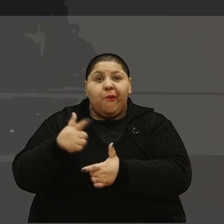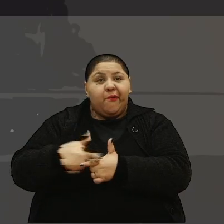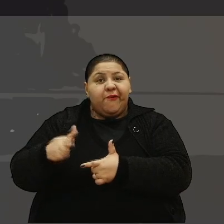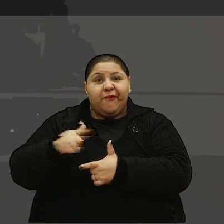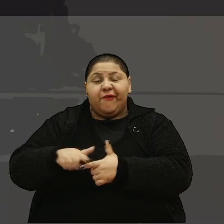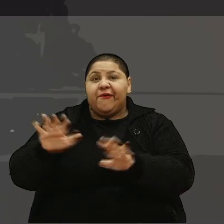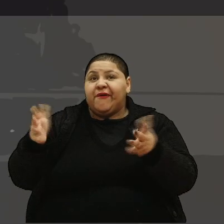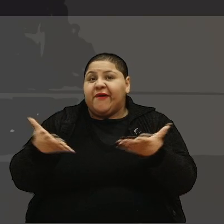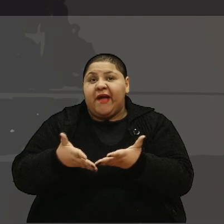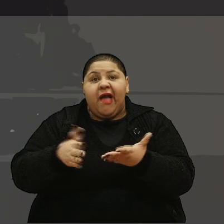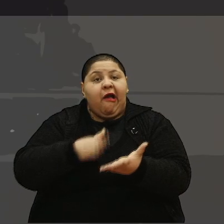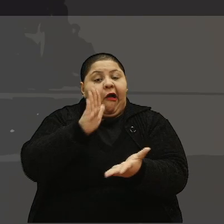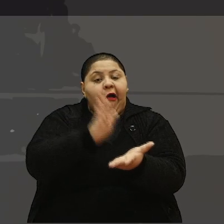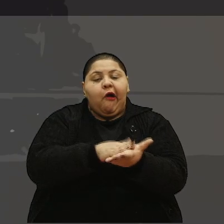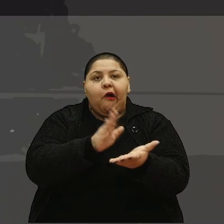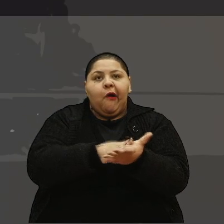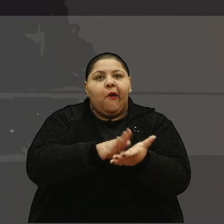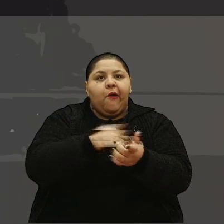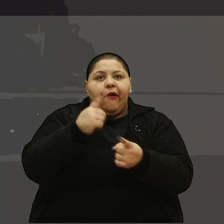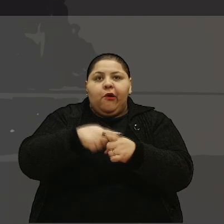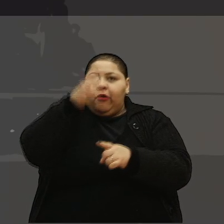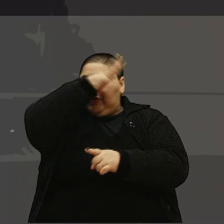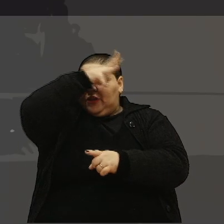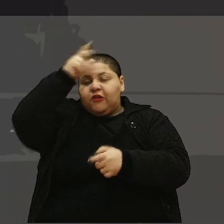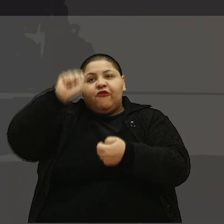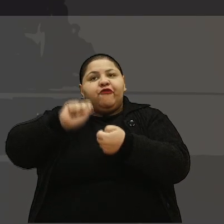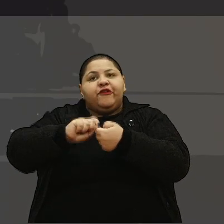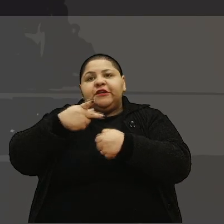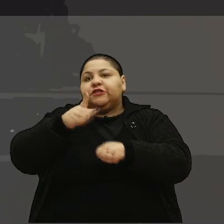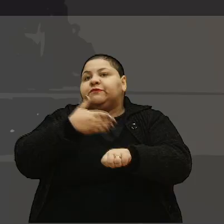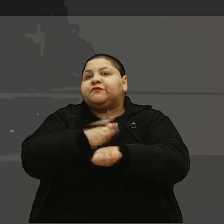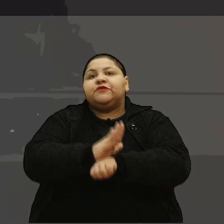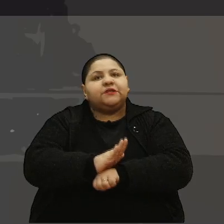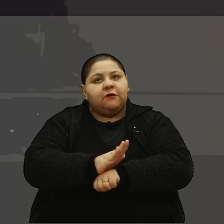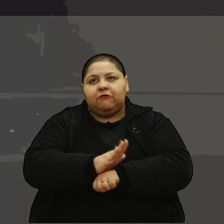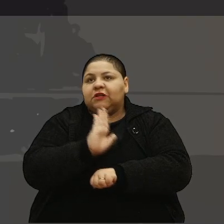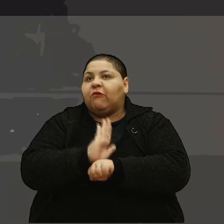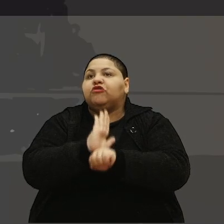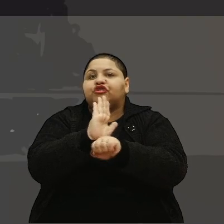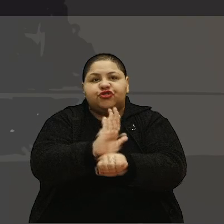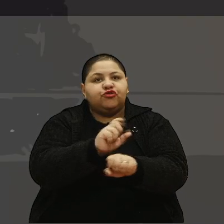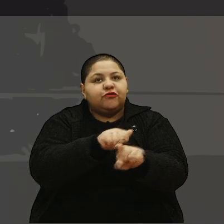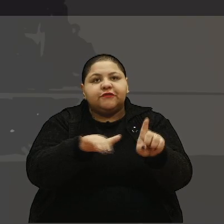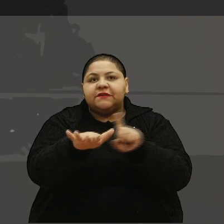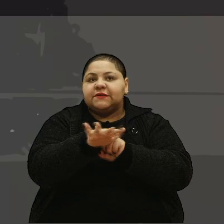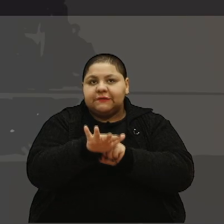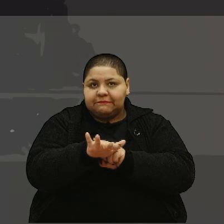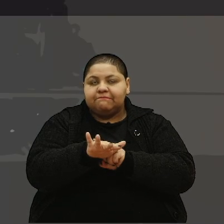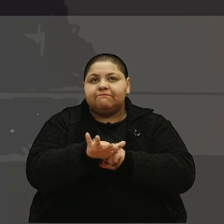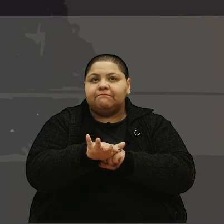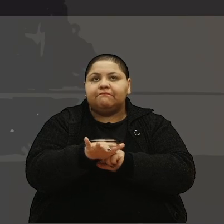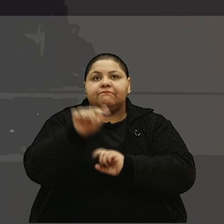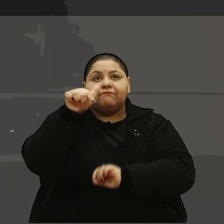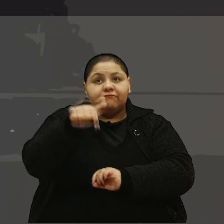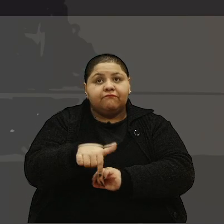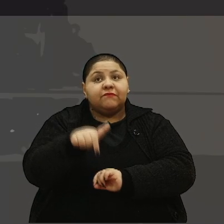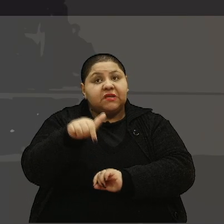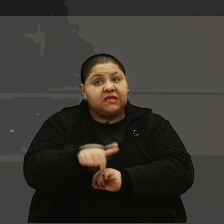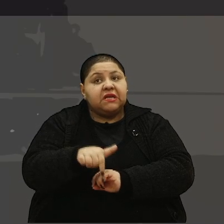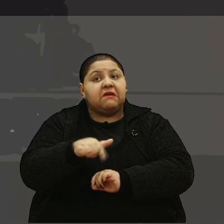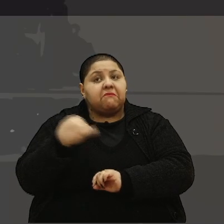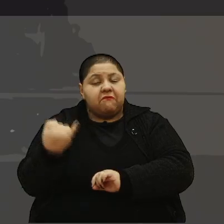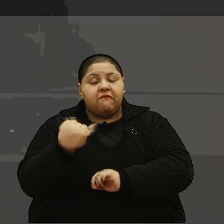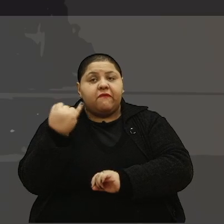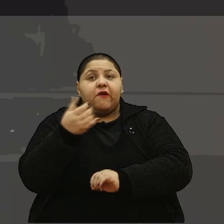aí vem as cobranças porque o município não fez a sua parte, não fez a sua contribuição para a sociedade. E aqui é algo nobre.